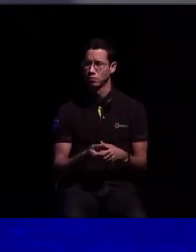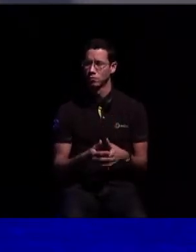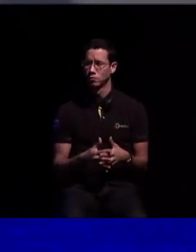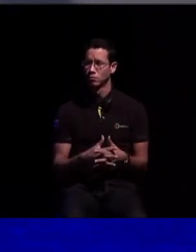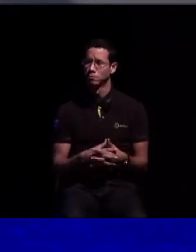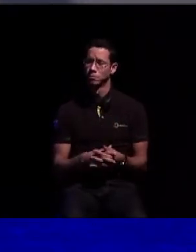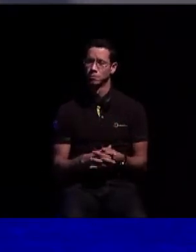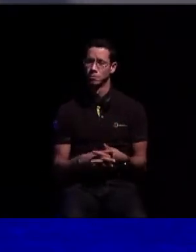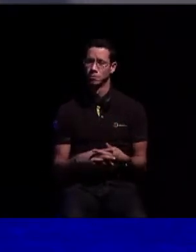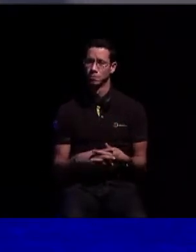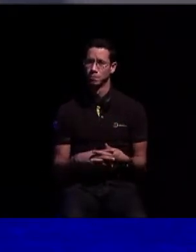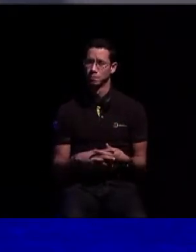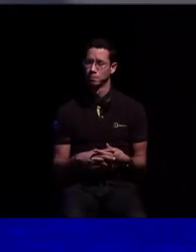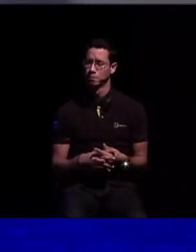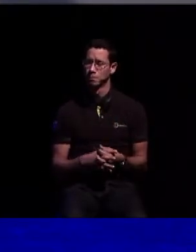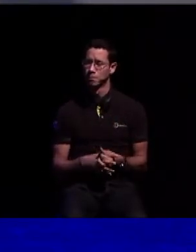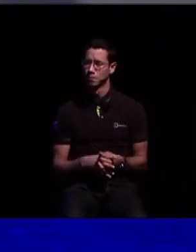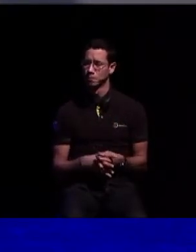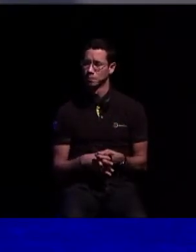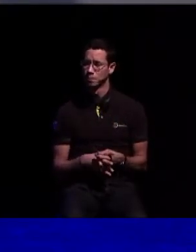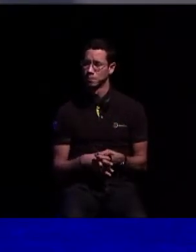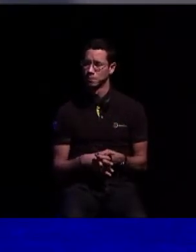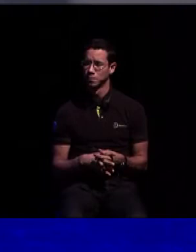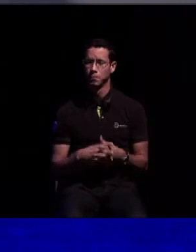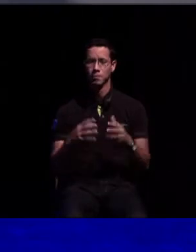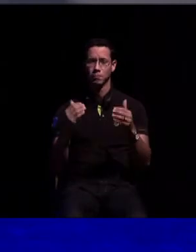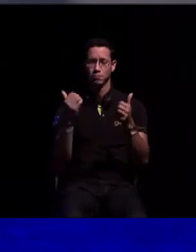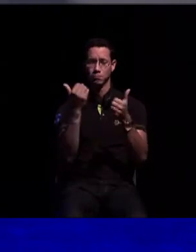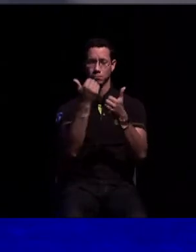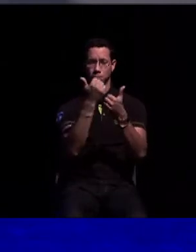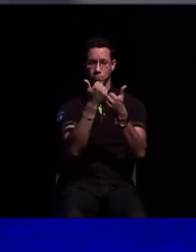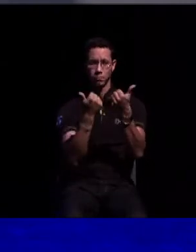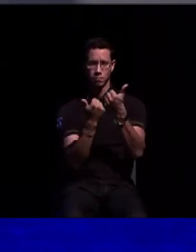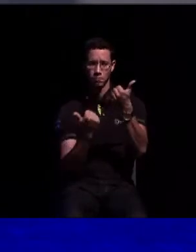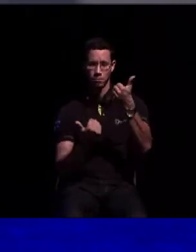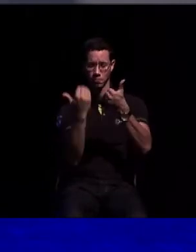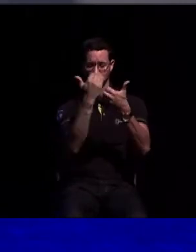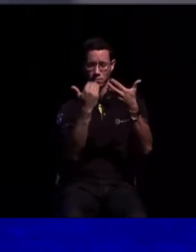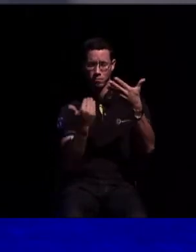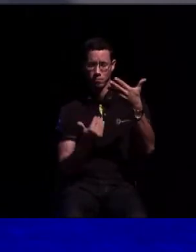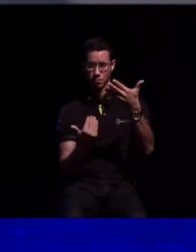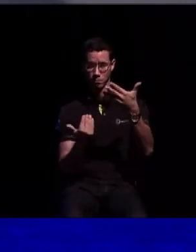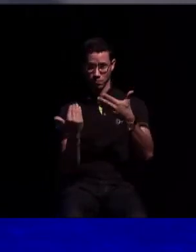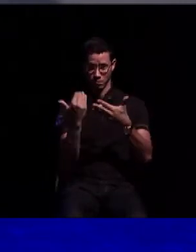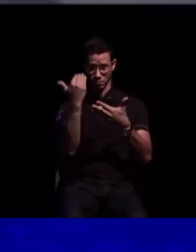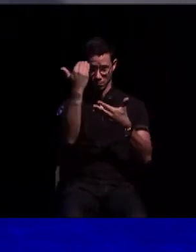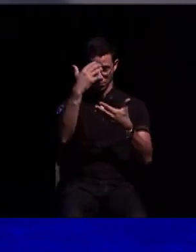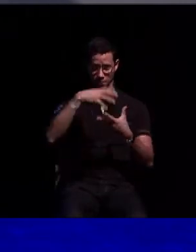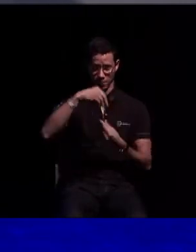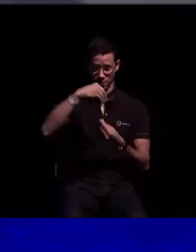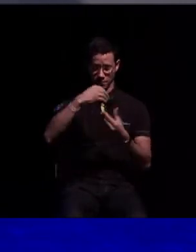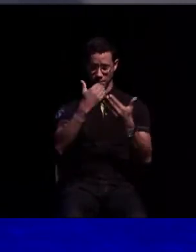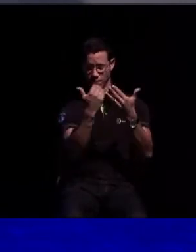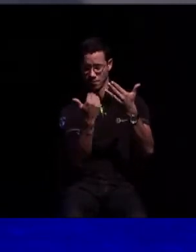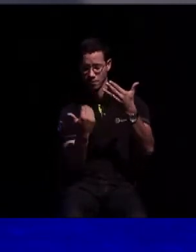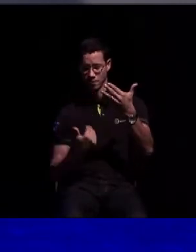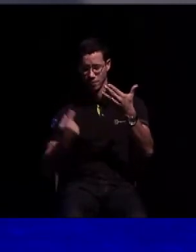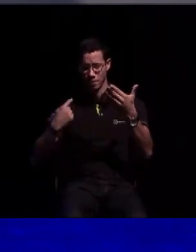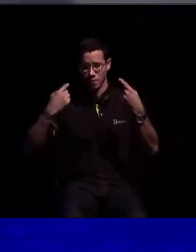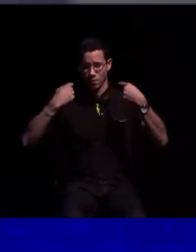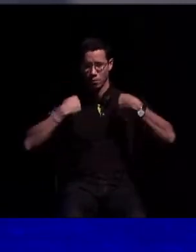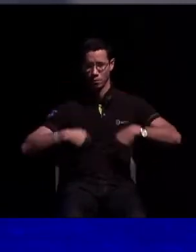classes. Não é isso? As classes superiores são as classes do espírito. As classes inferiores são as classes do